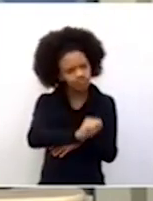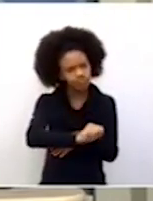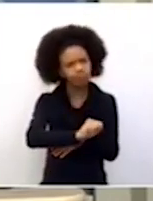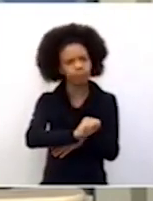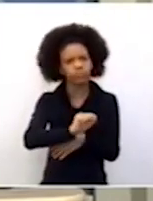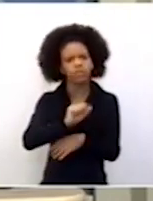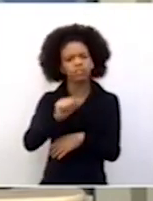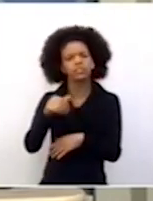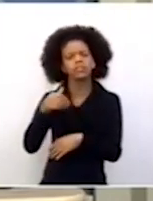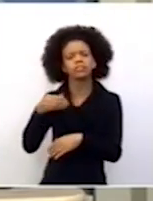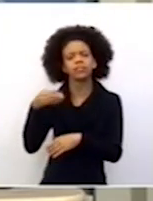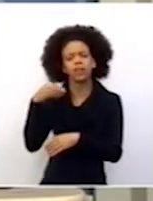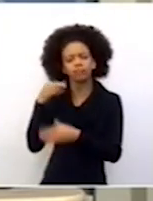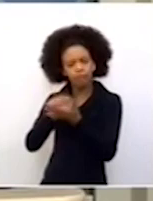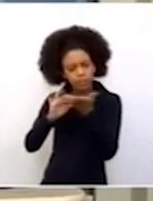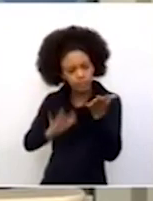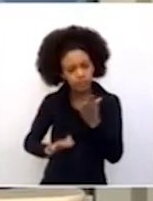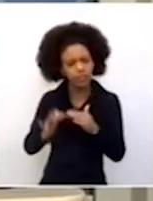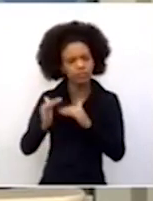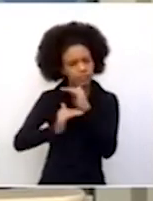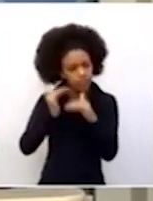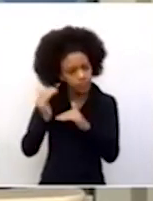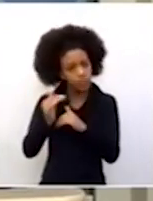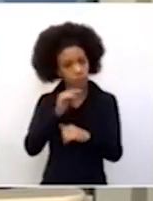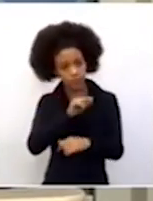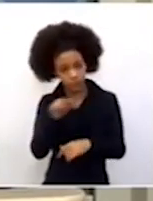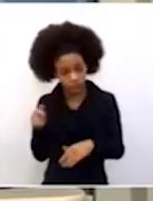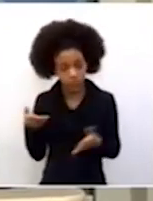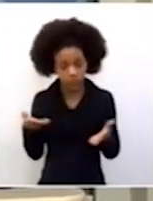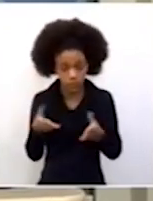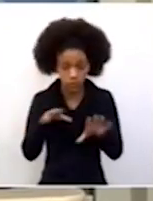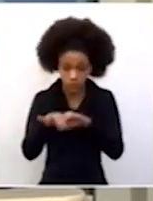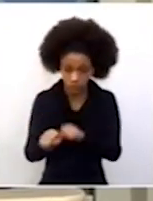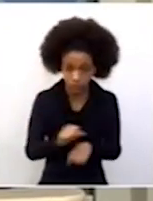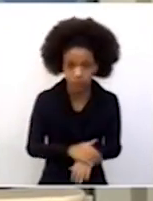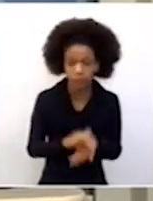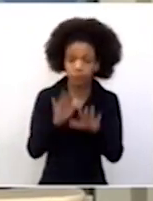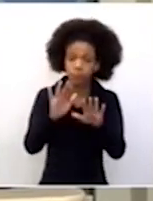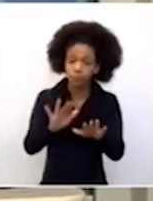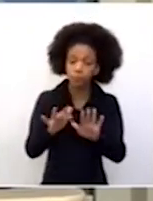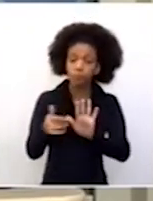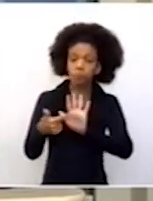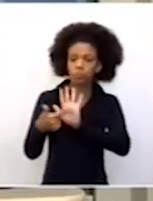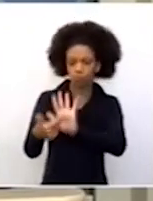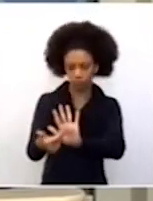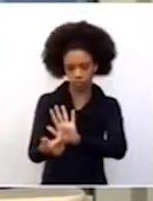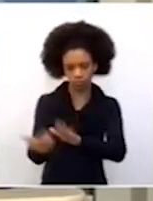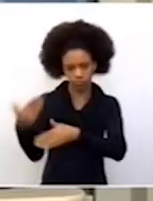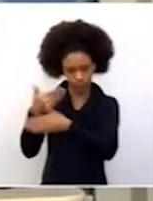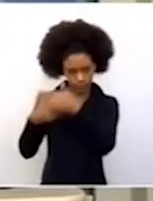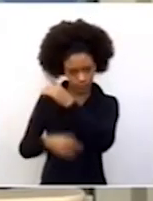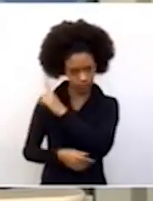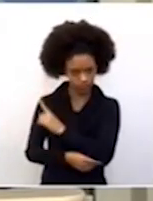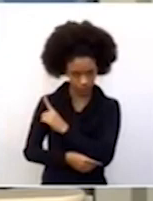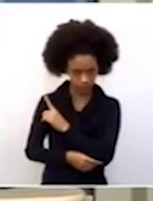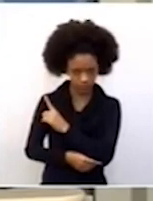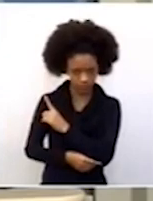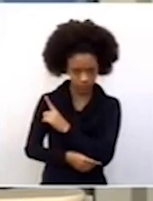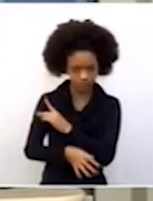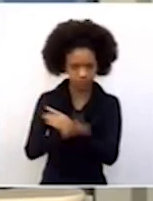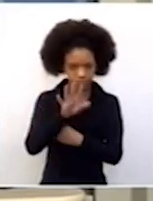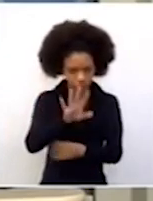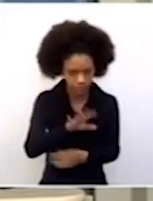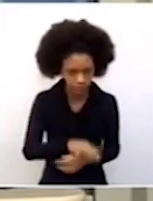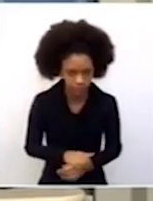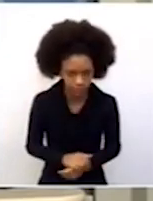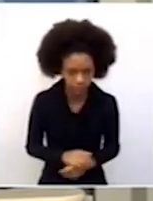intencionalidade nessa atividade que nós estamos desenvolvendo aqui com vocês nessa TPC. A questão que eu vou colocar na tela para vocês, que vai destacar a seguinte